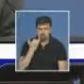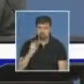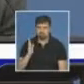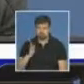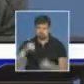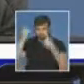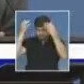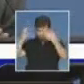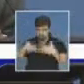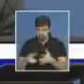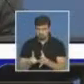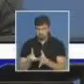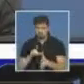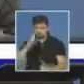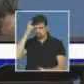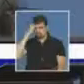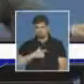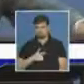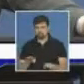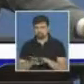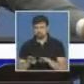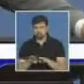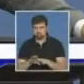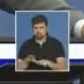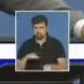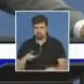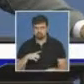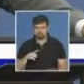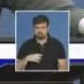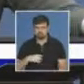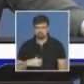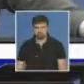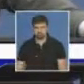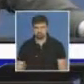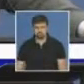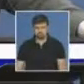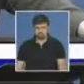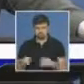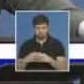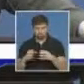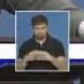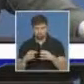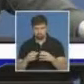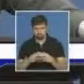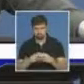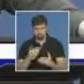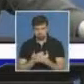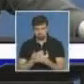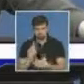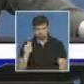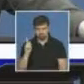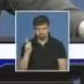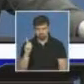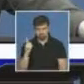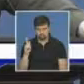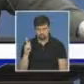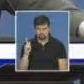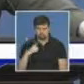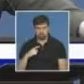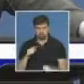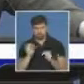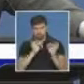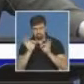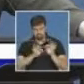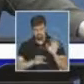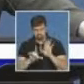antes de mim bom eu também Recebi uma nota da Associação dos geógrafos brasileiros seção Campinas referente ao